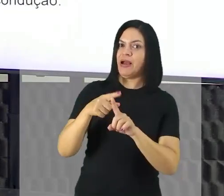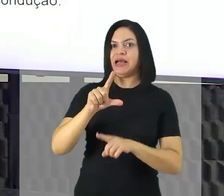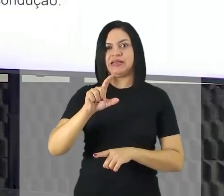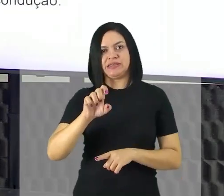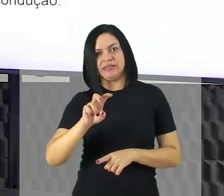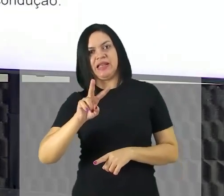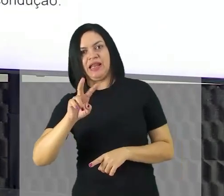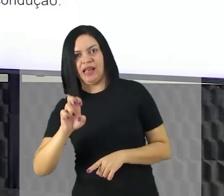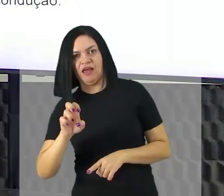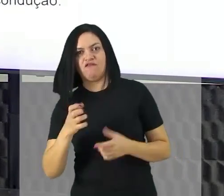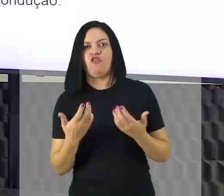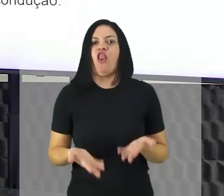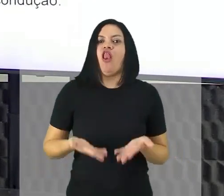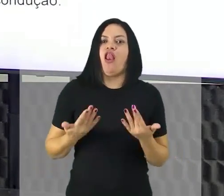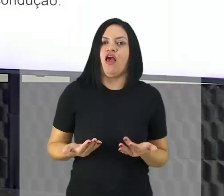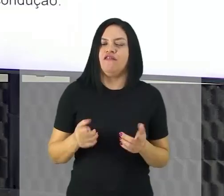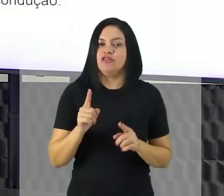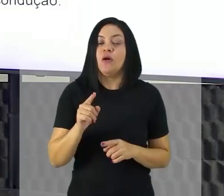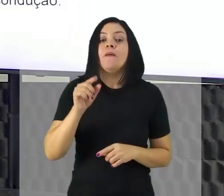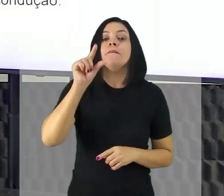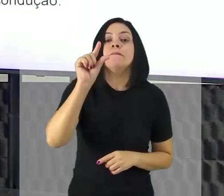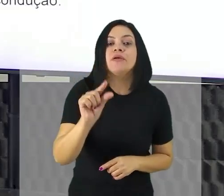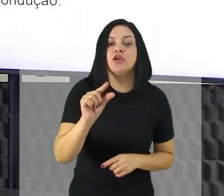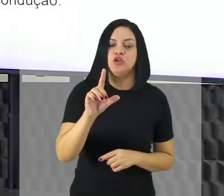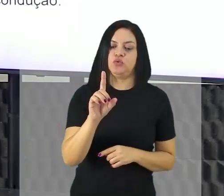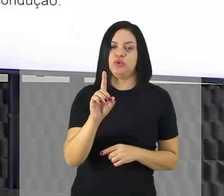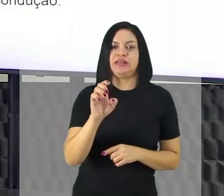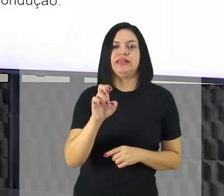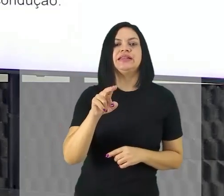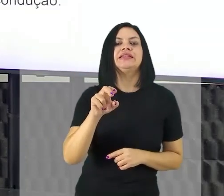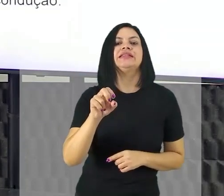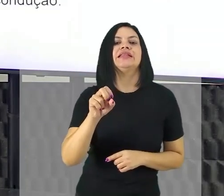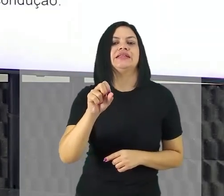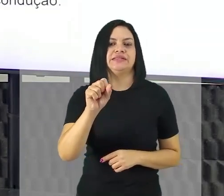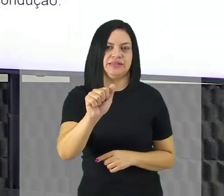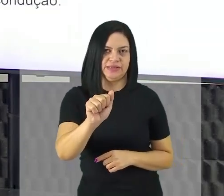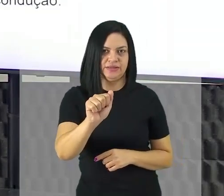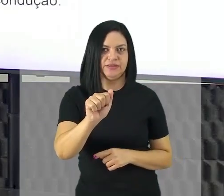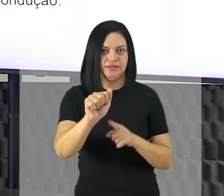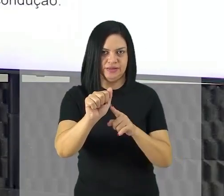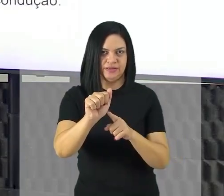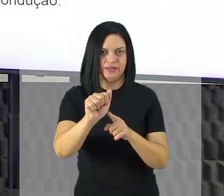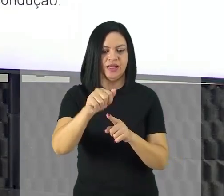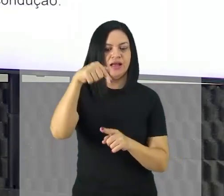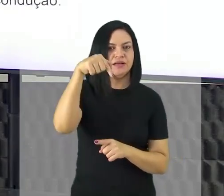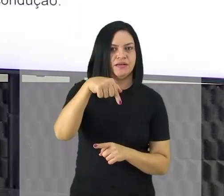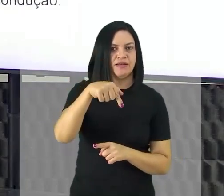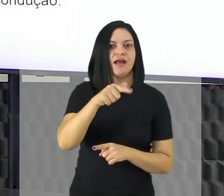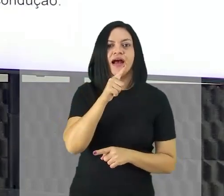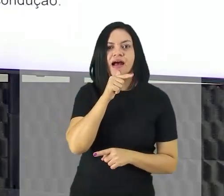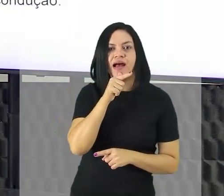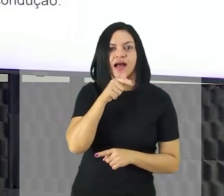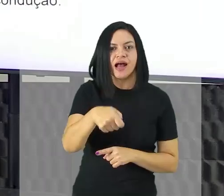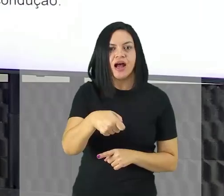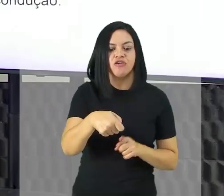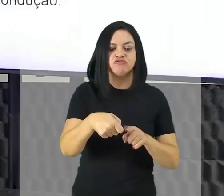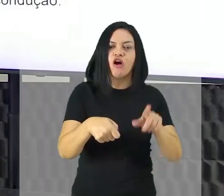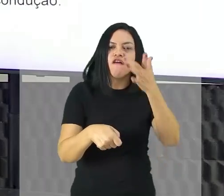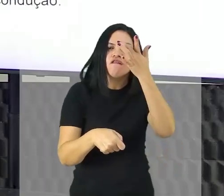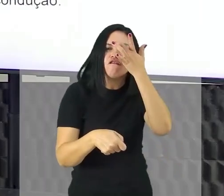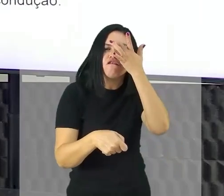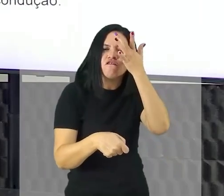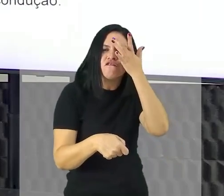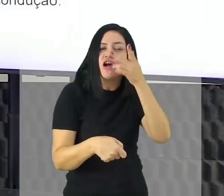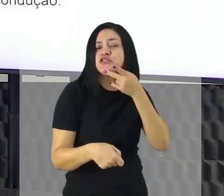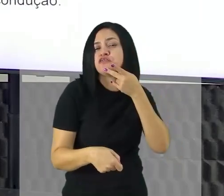Ela não vai ficar mais leve. Ela fica menos densa. Mas a gente, para facilitar o entendimento,